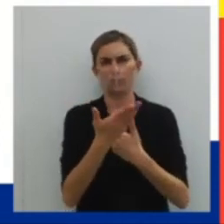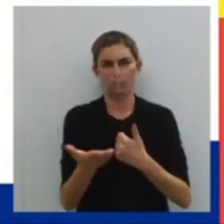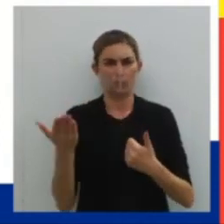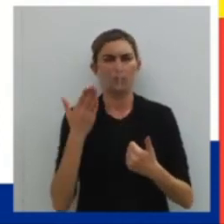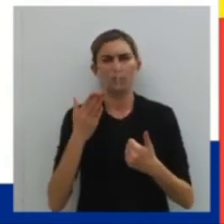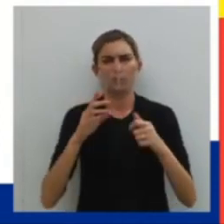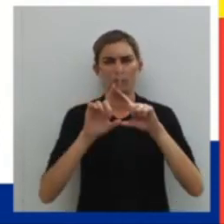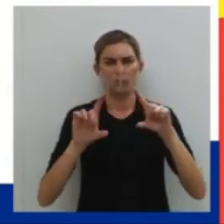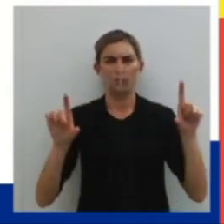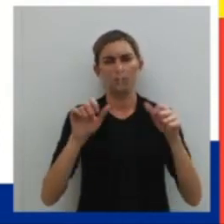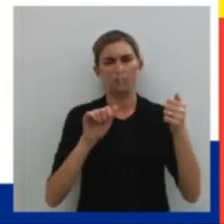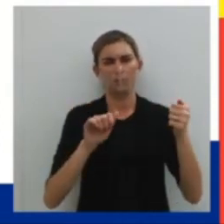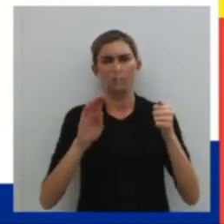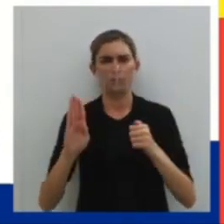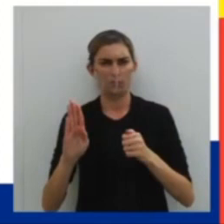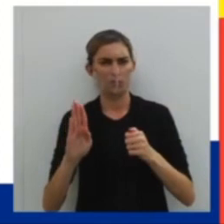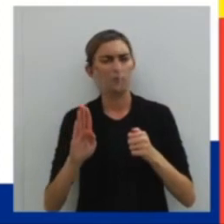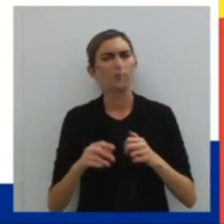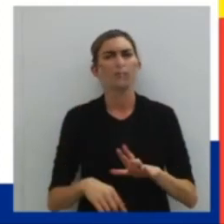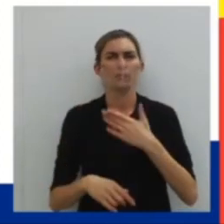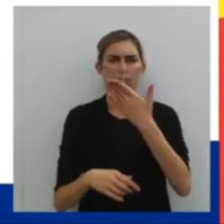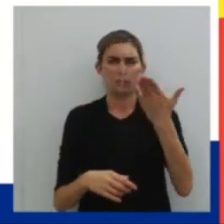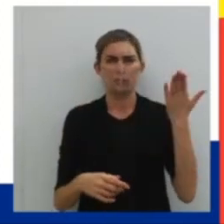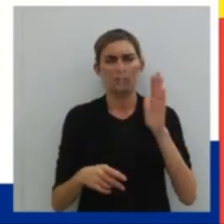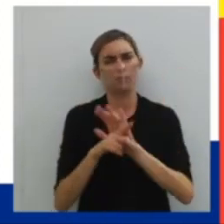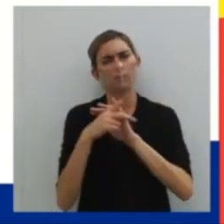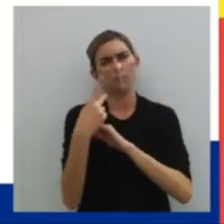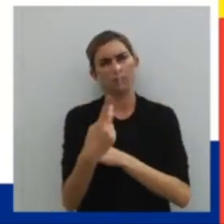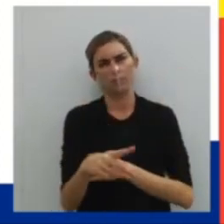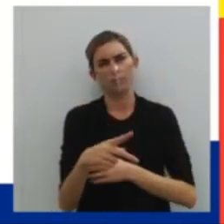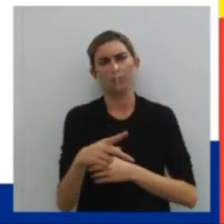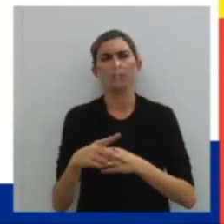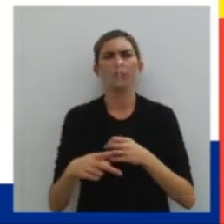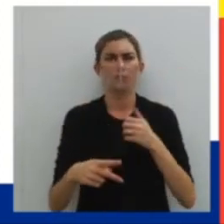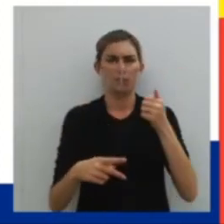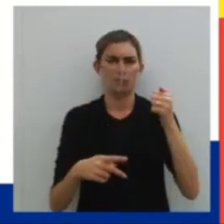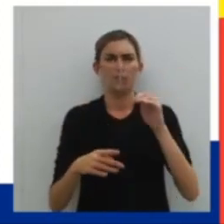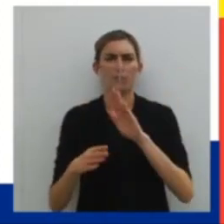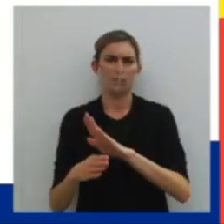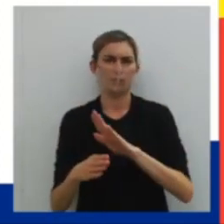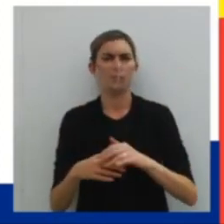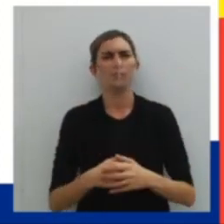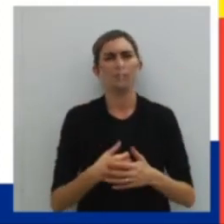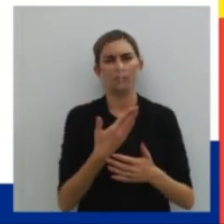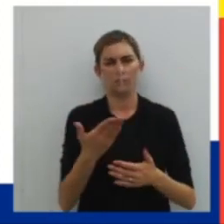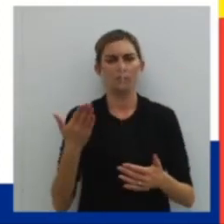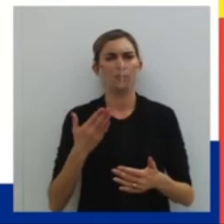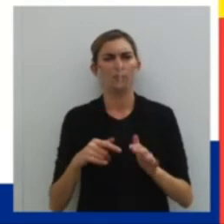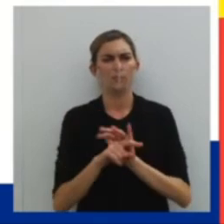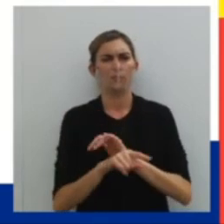produto cartesiano AB, tá certo? E aqui o próprio produto cartesiano AB. E eu posso te perguntar